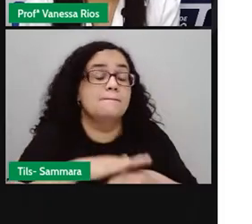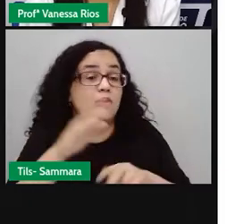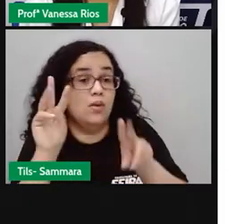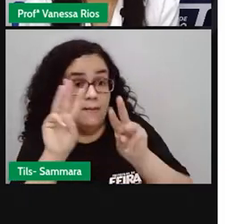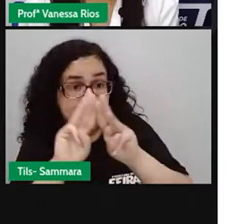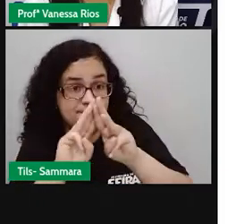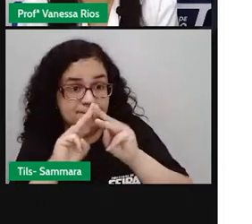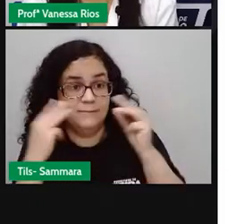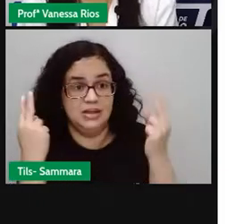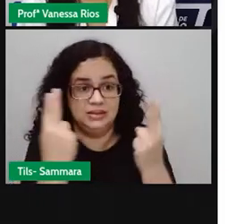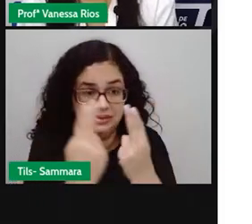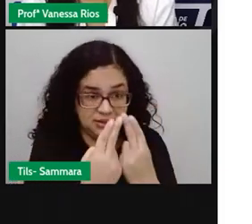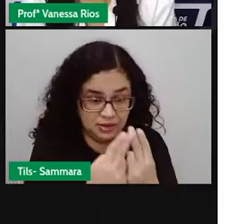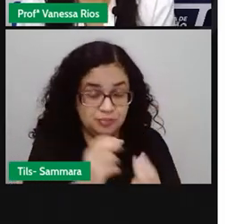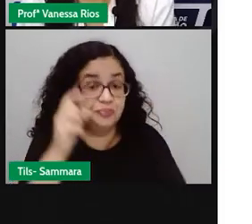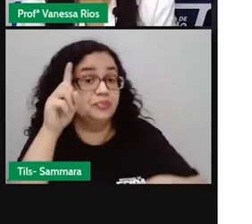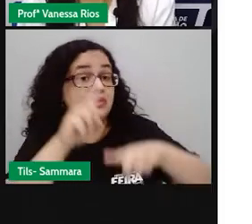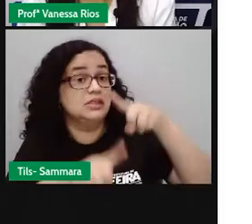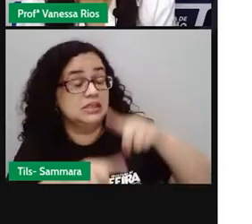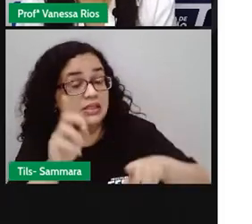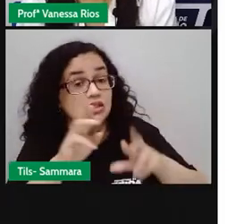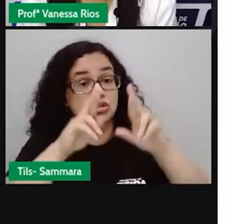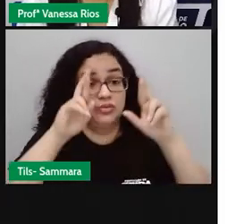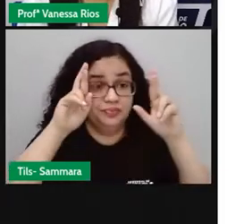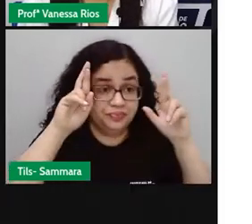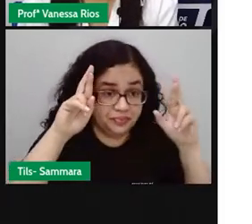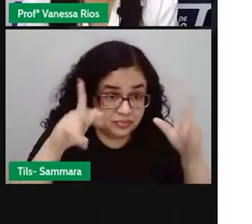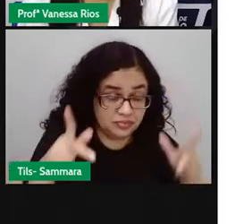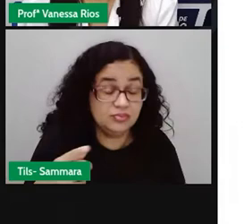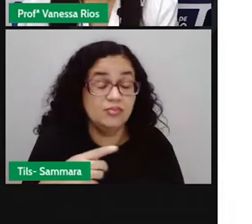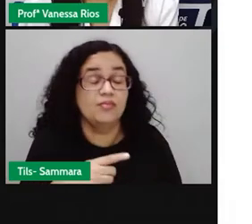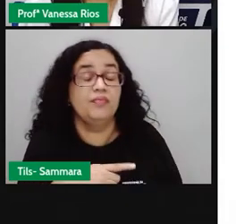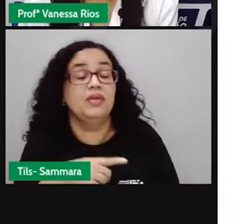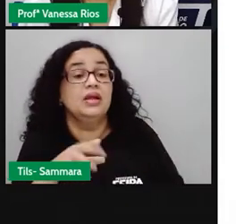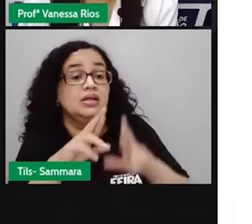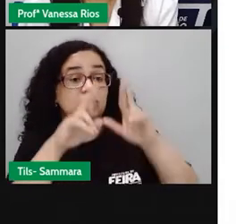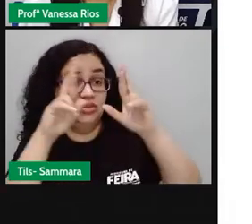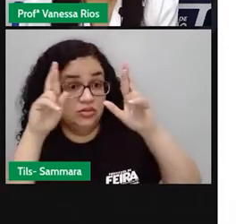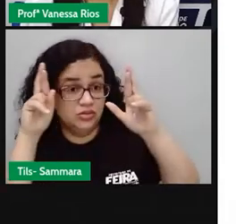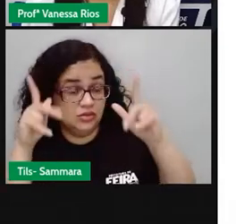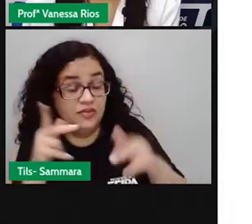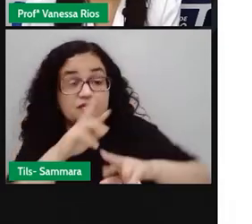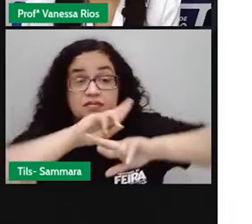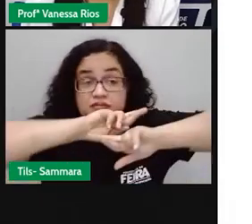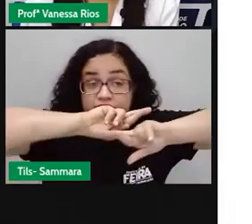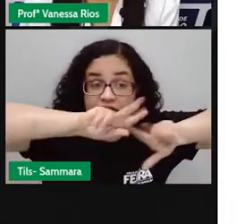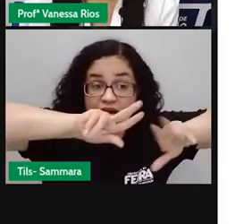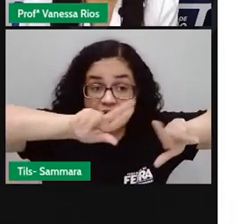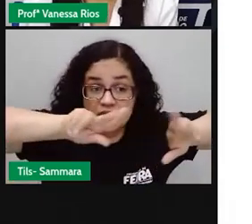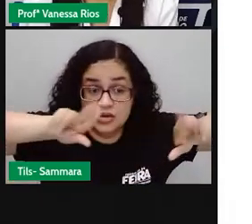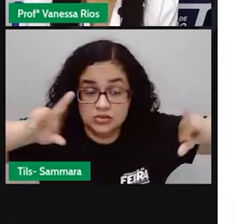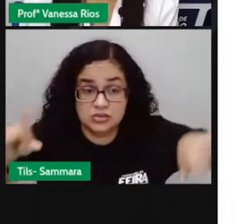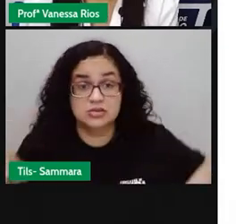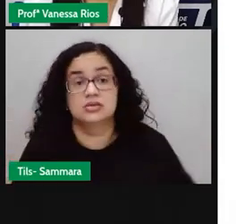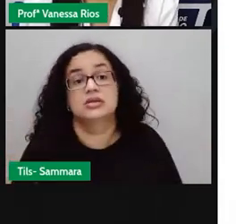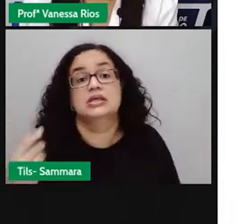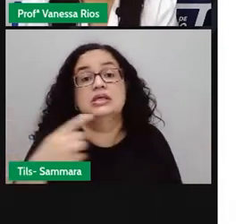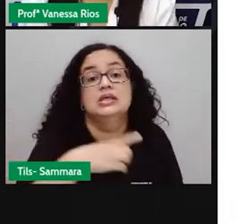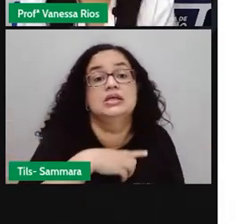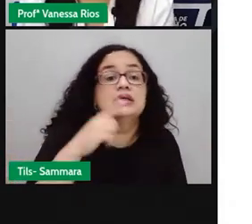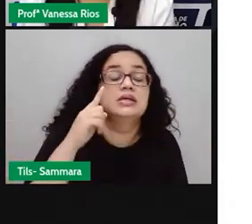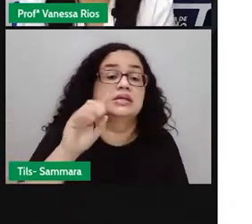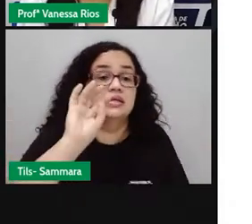matérias, né? Por materiais diferentes. E essas diferenças, essa diversidade aí, vai trazer para